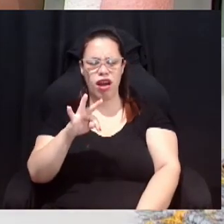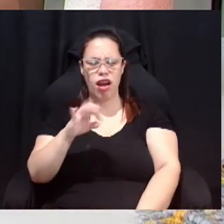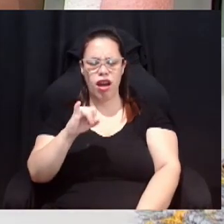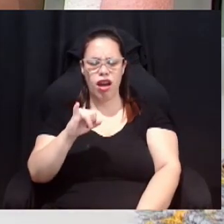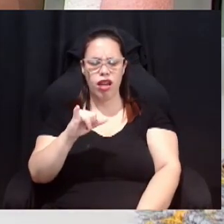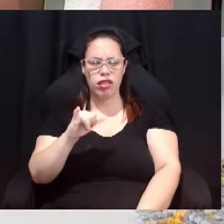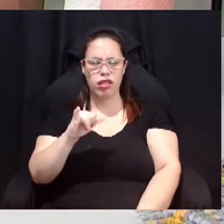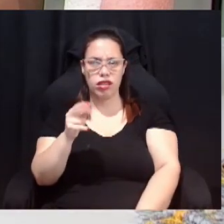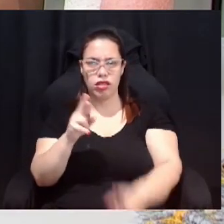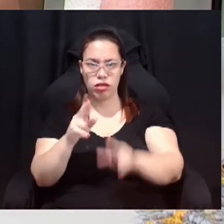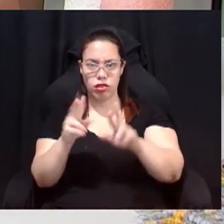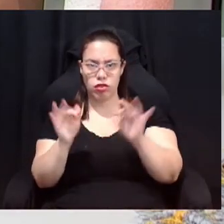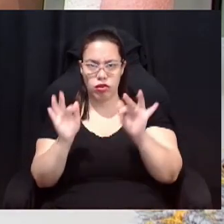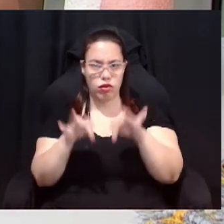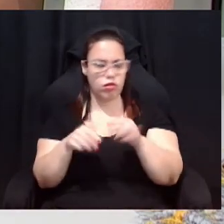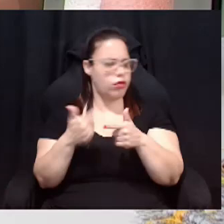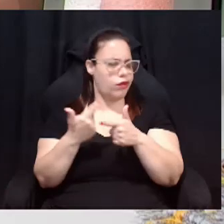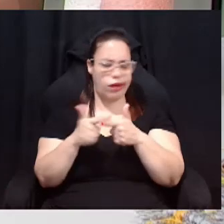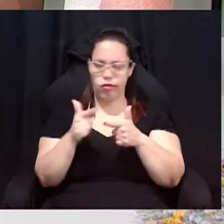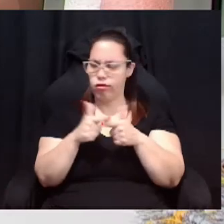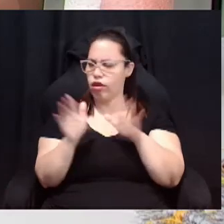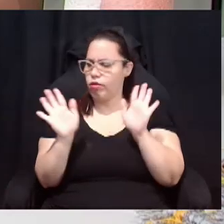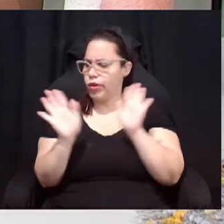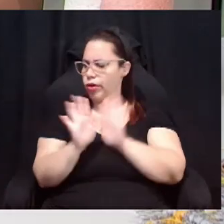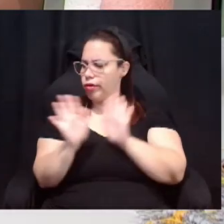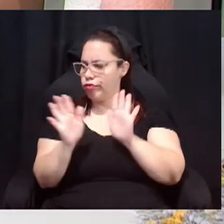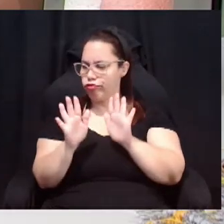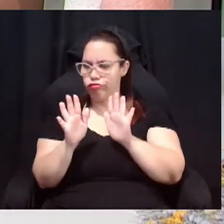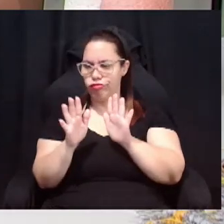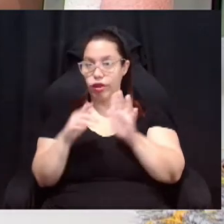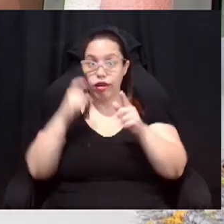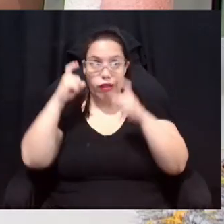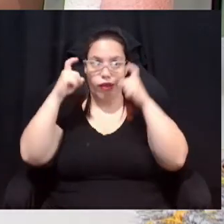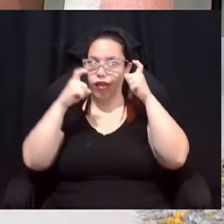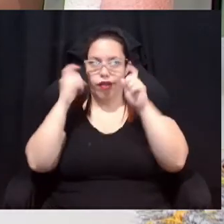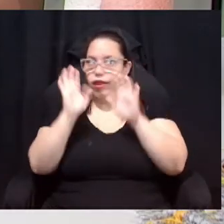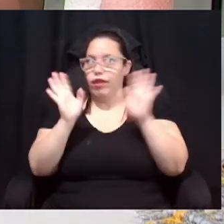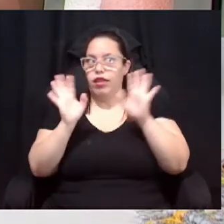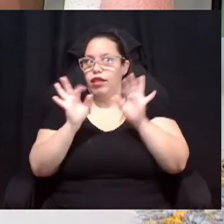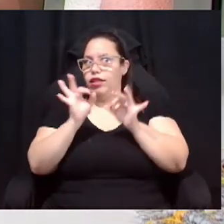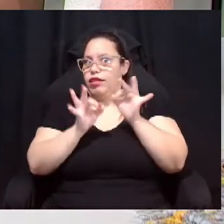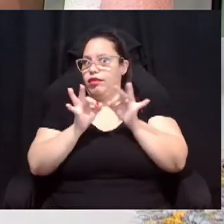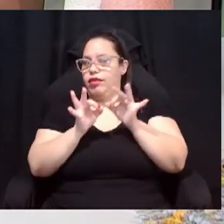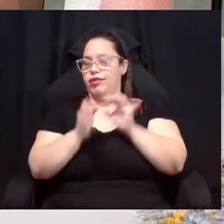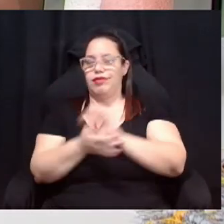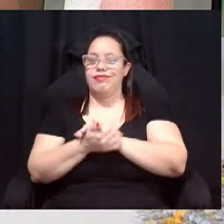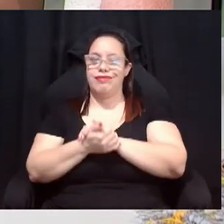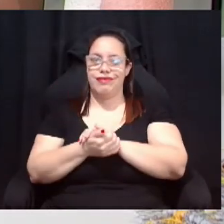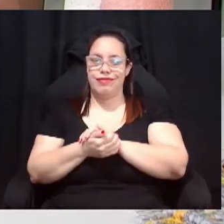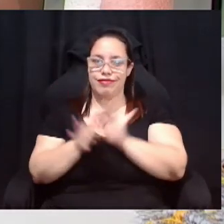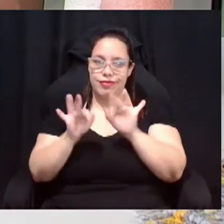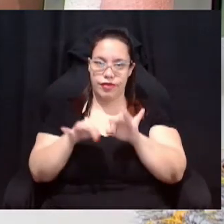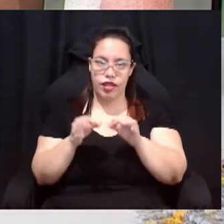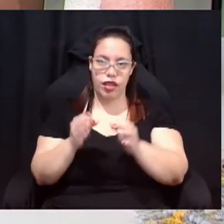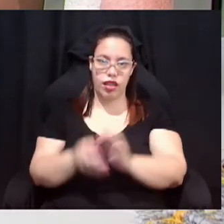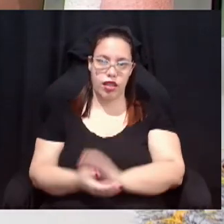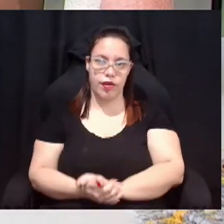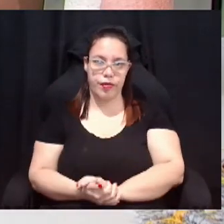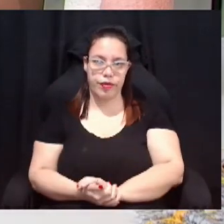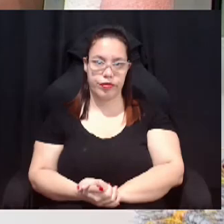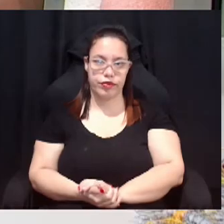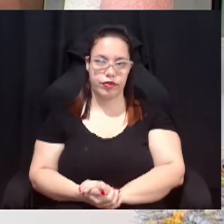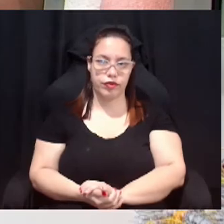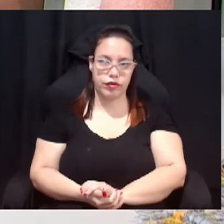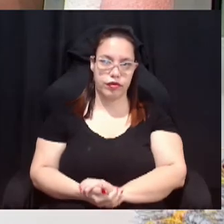no final. Não tem problema, tá? Não precisa ser tão perfeccionista assim, que no final a gente acerta. O importante é